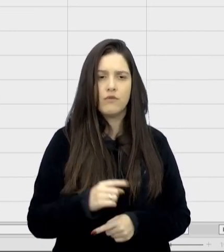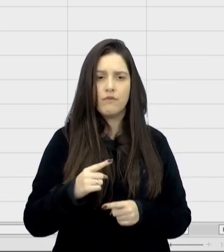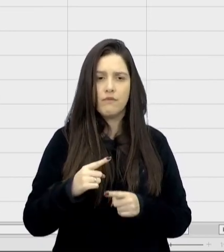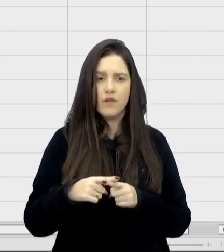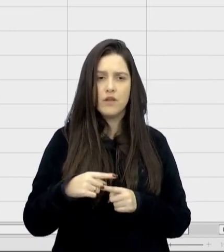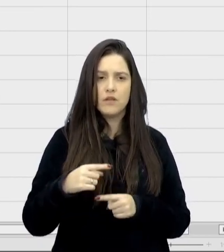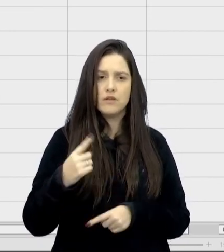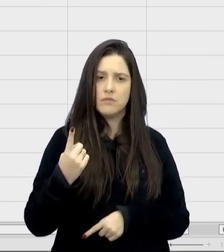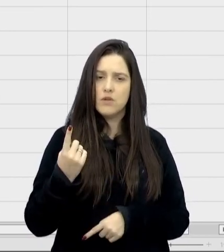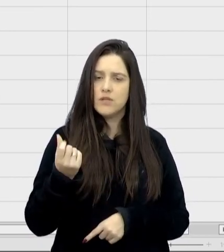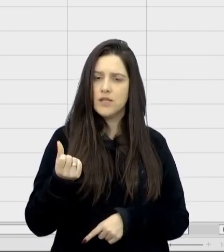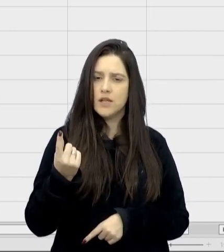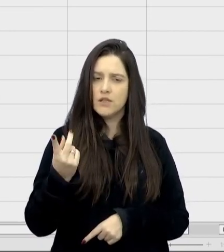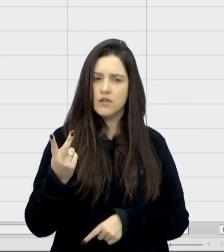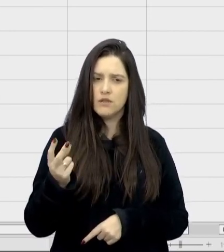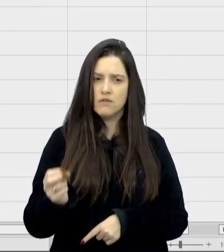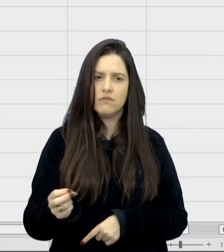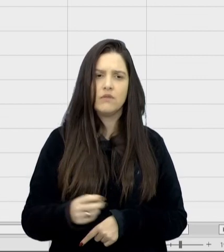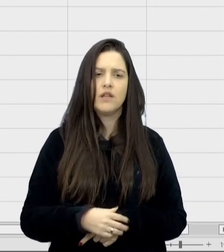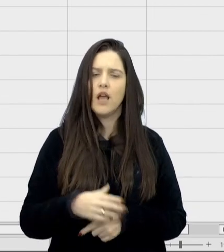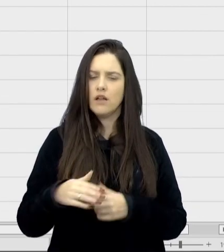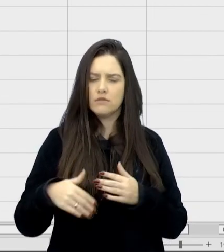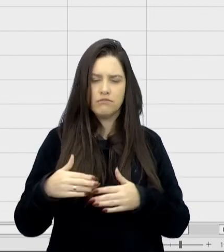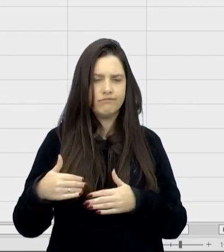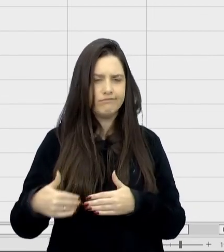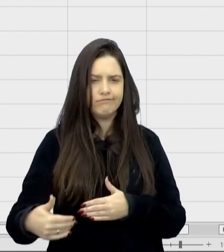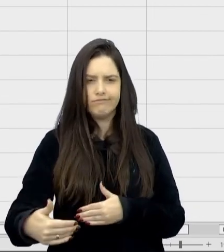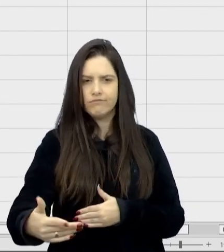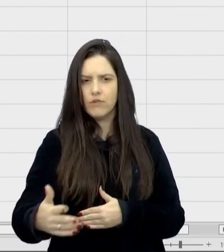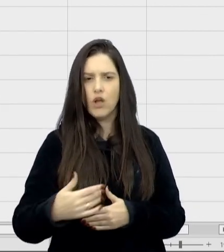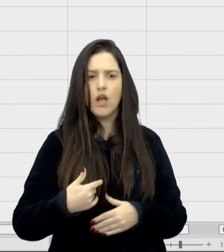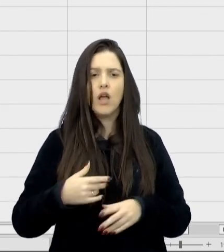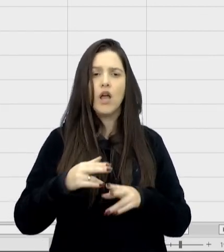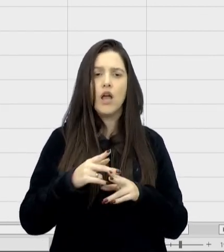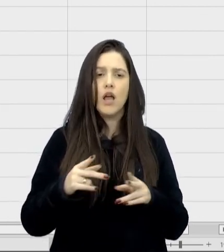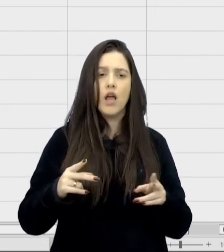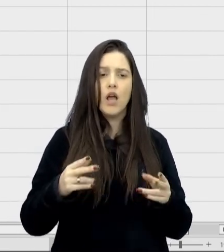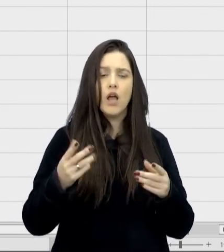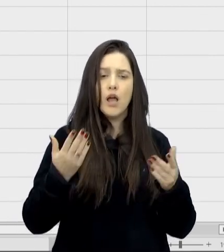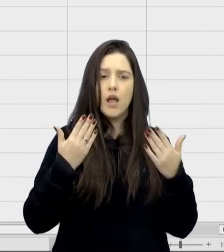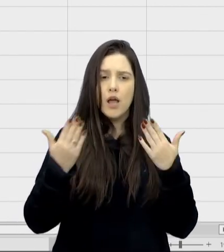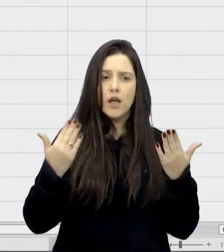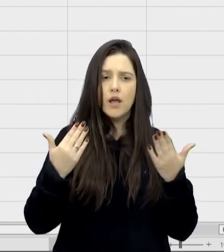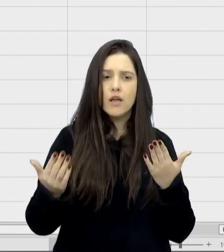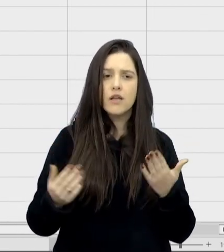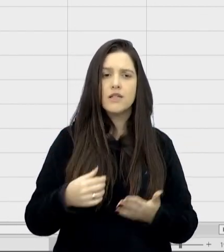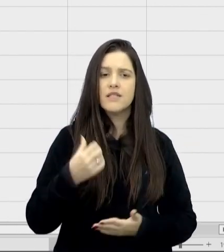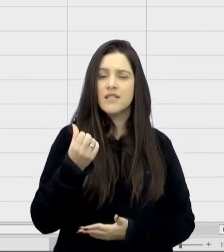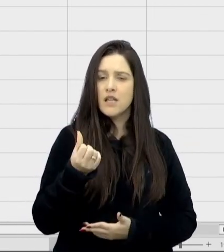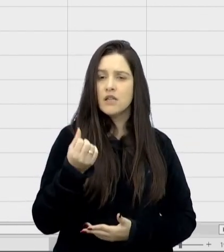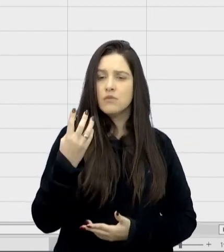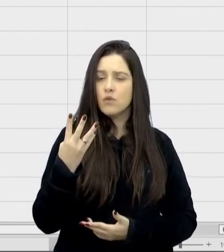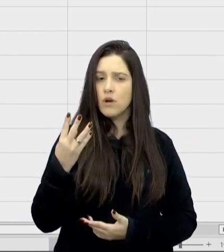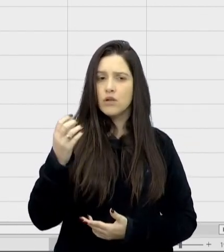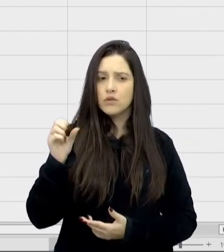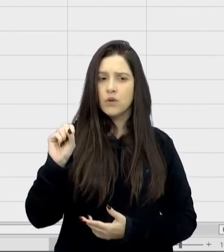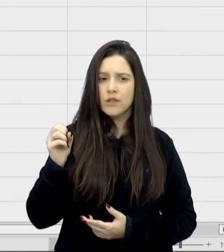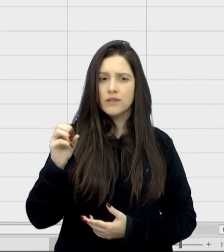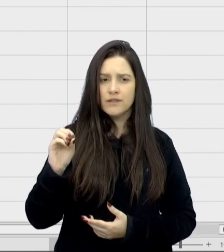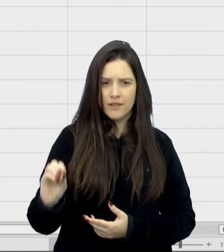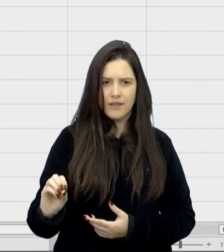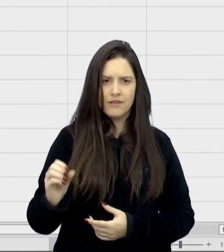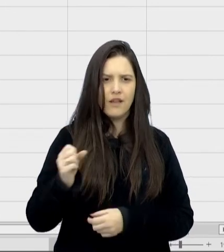vezes 1.620 e assim vai. Então repare que, passados 6.480